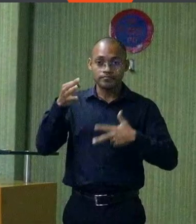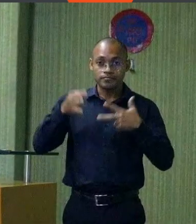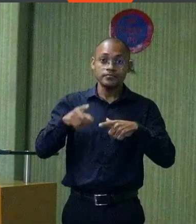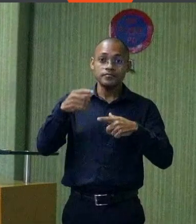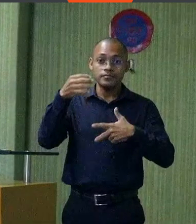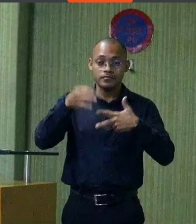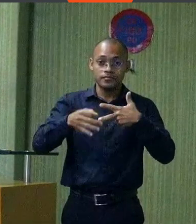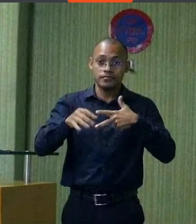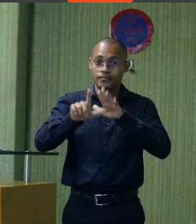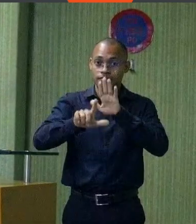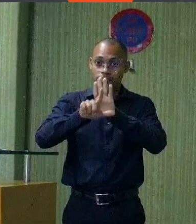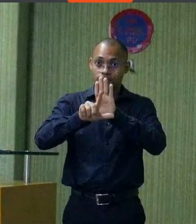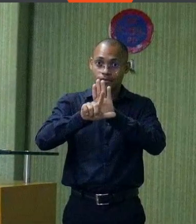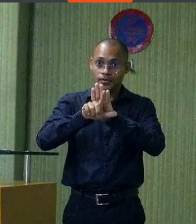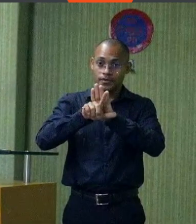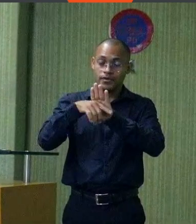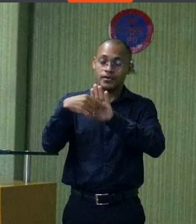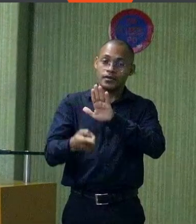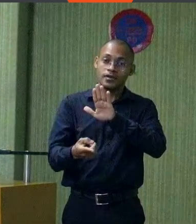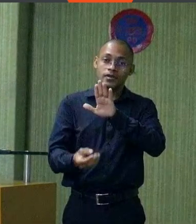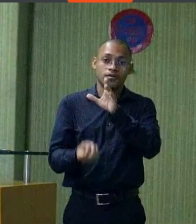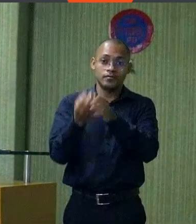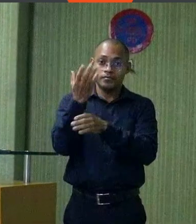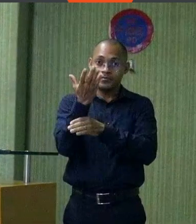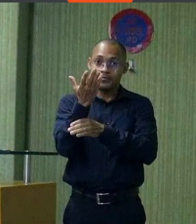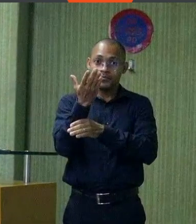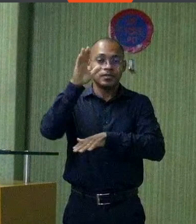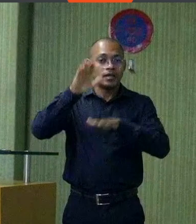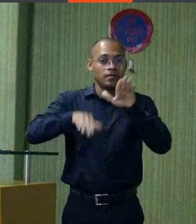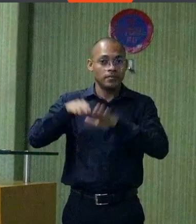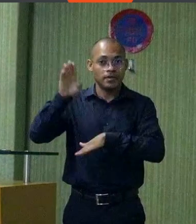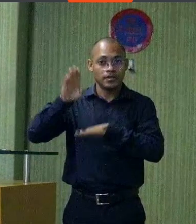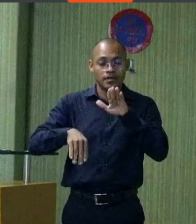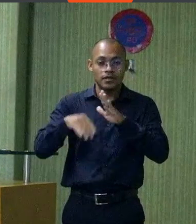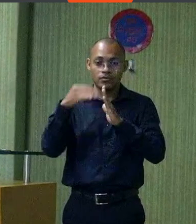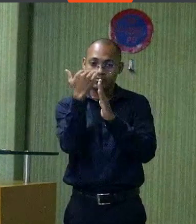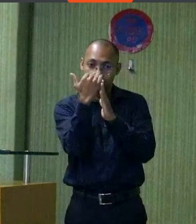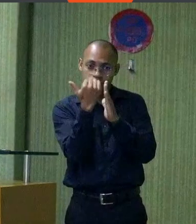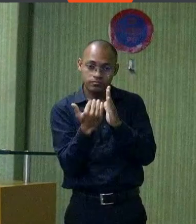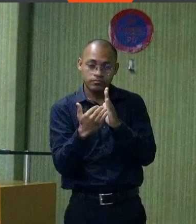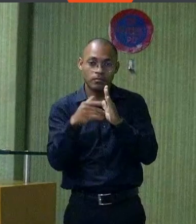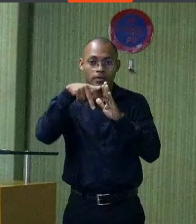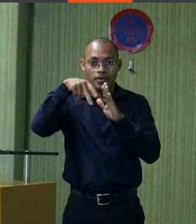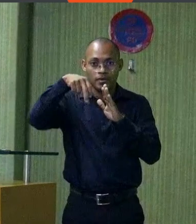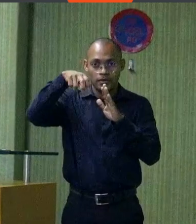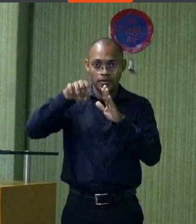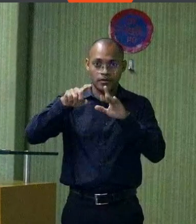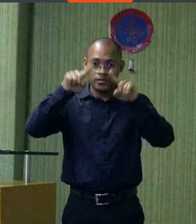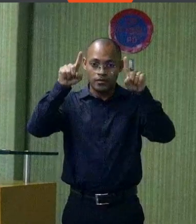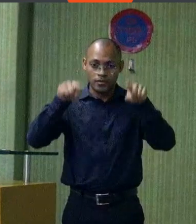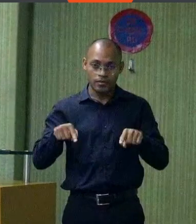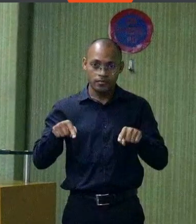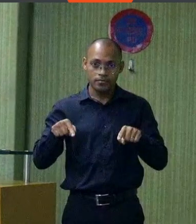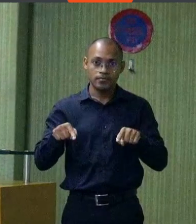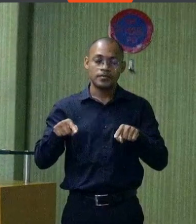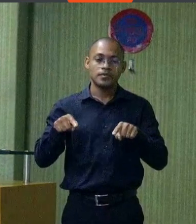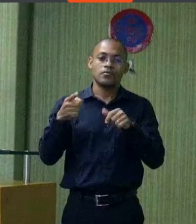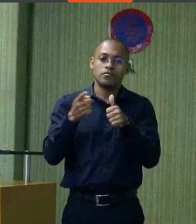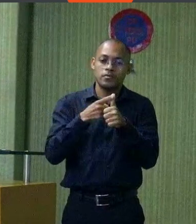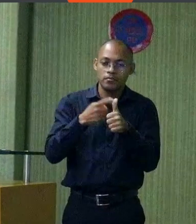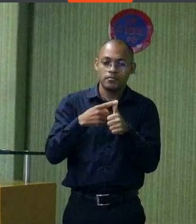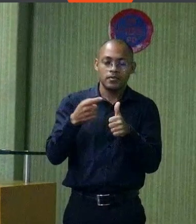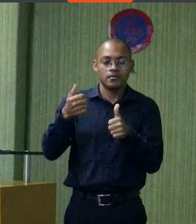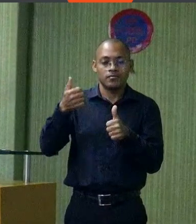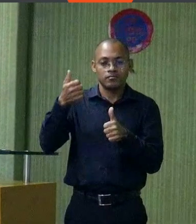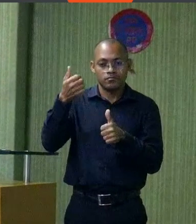antes do término da vigência do do pne eh até o término do primeiro semestre do nono ano de vigência né